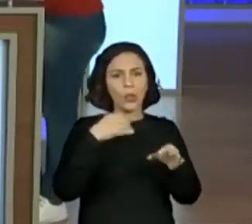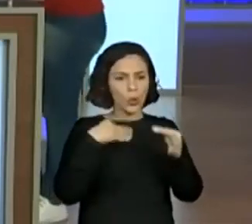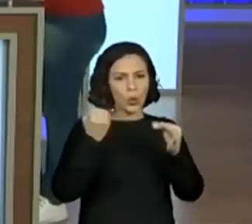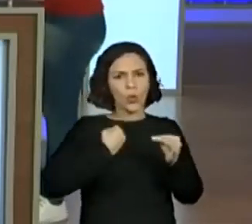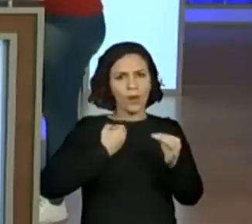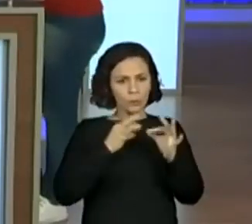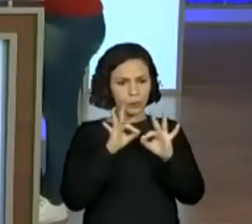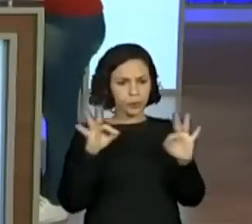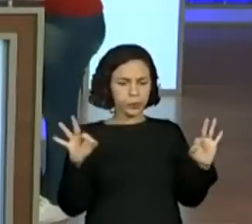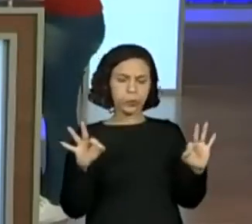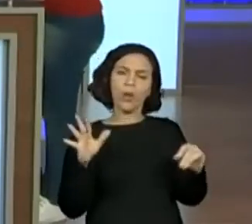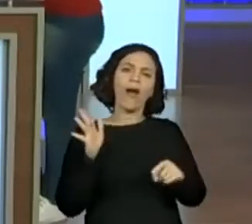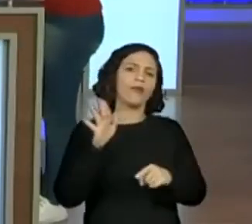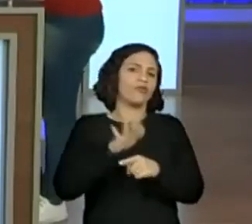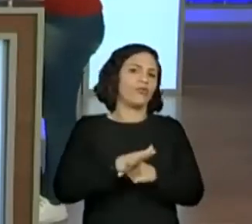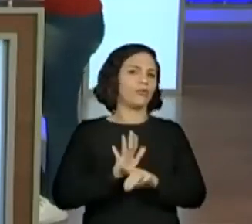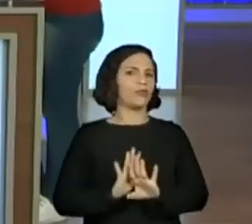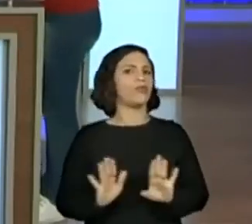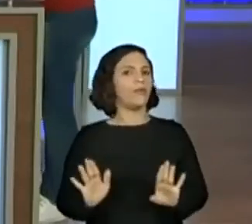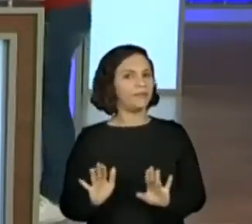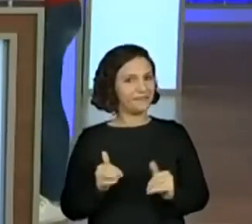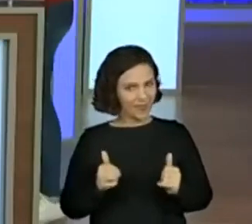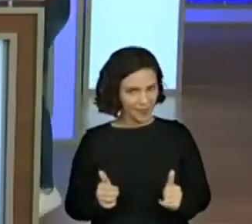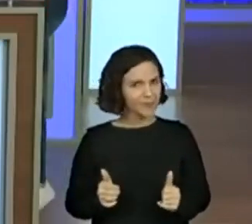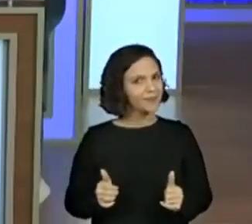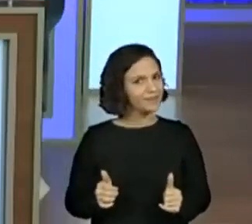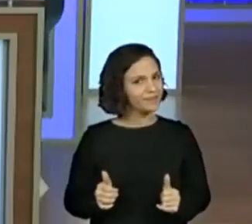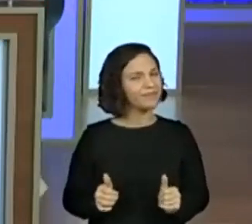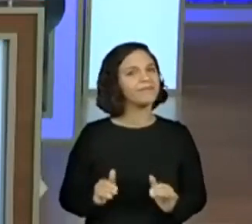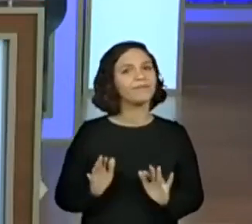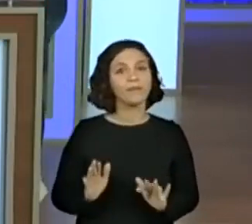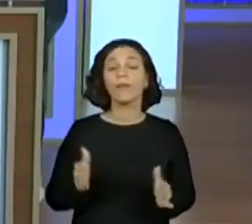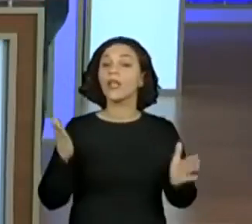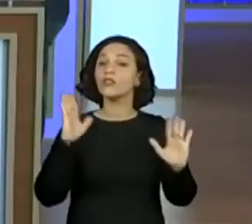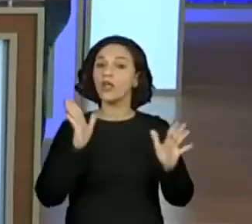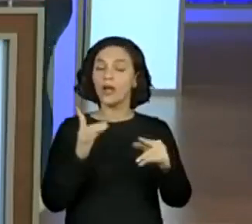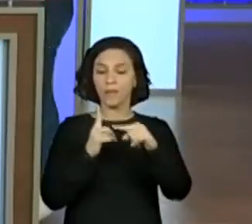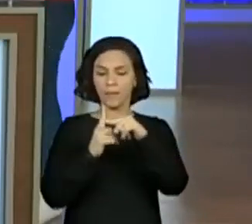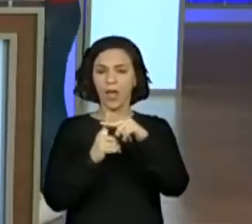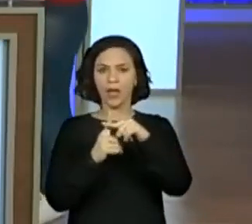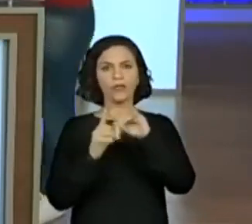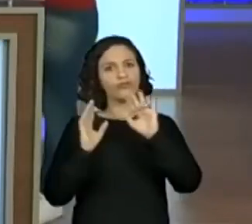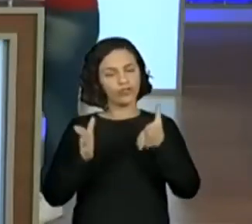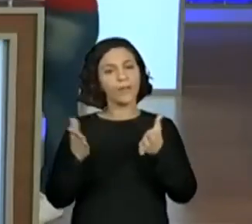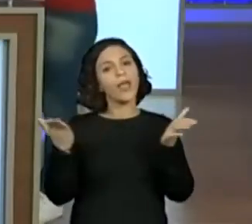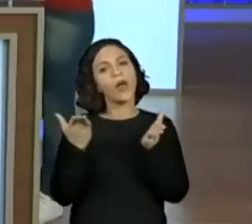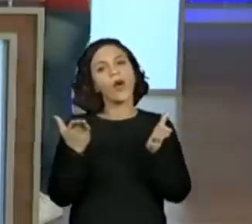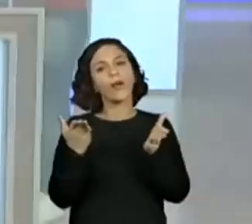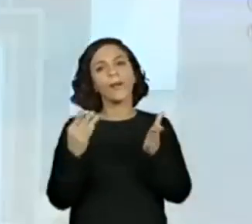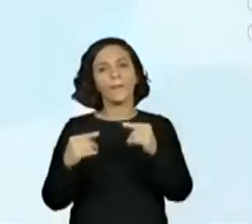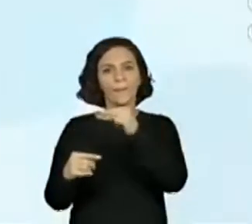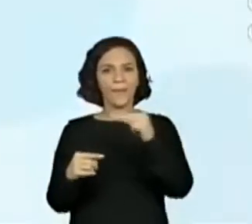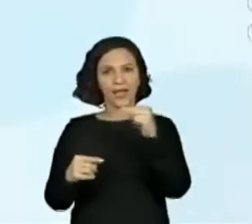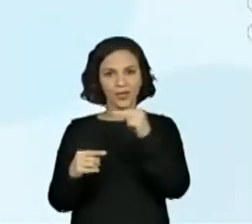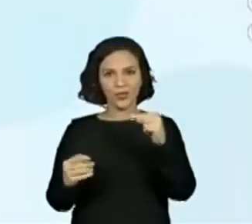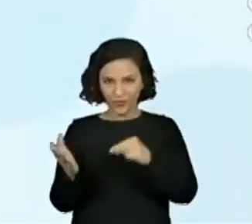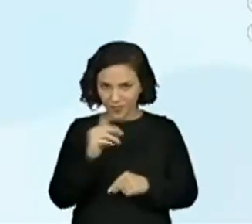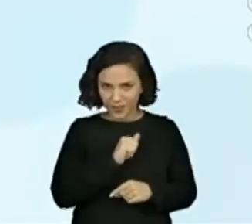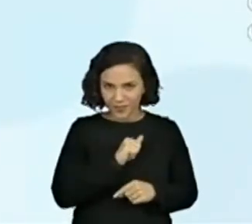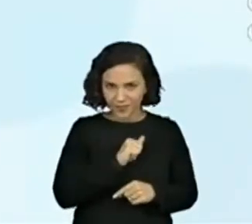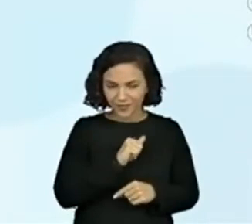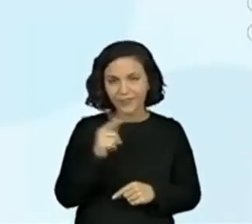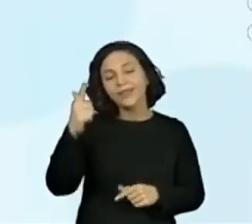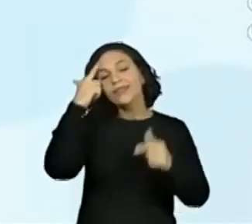é mesmo? Então, vamos lá para a próxima. Foram as adições agora. Nós temos aí as subtrações. Vocês